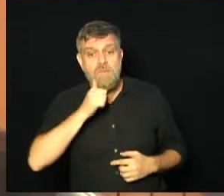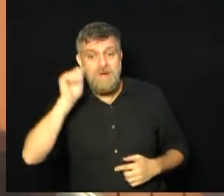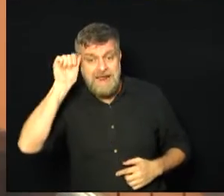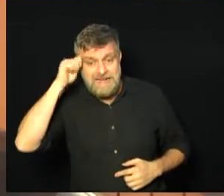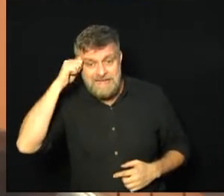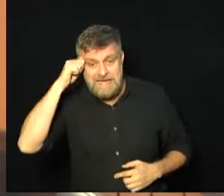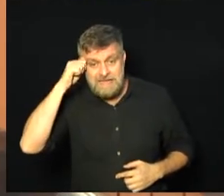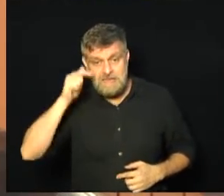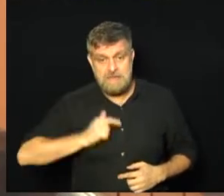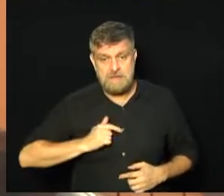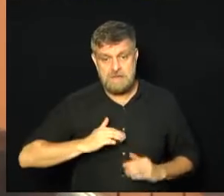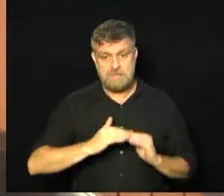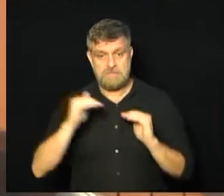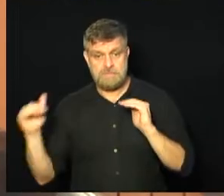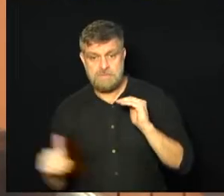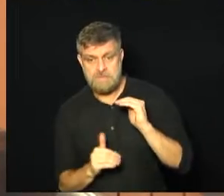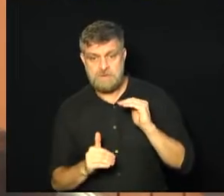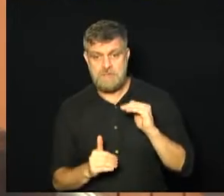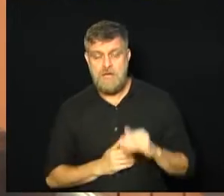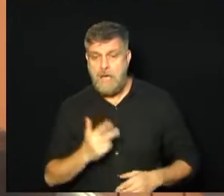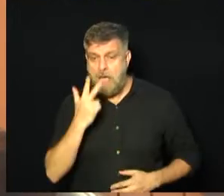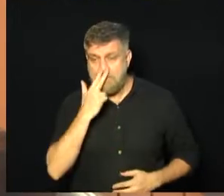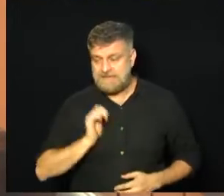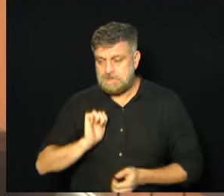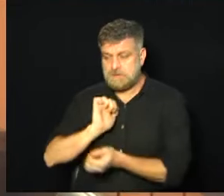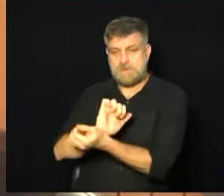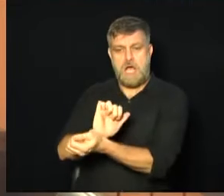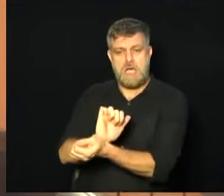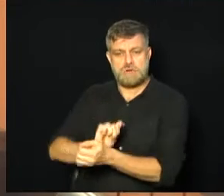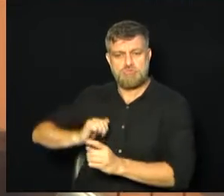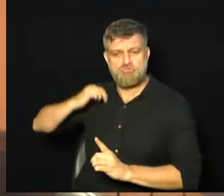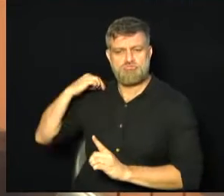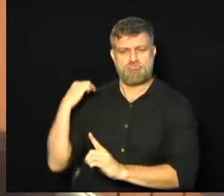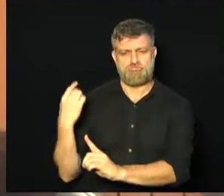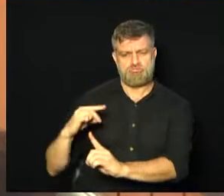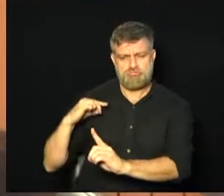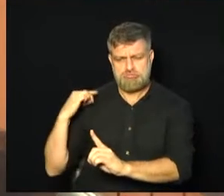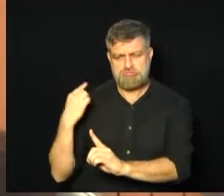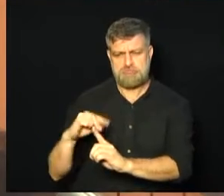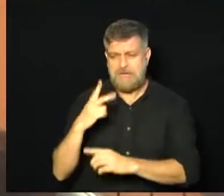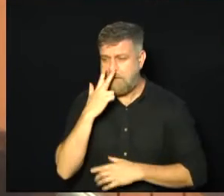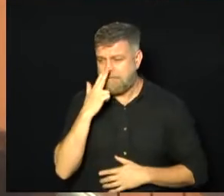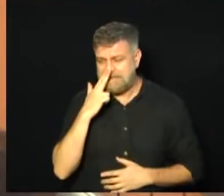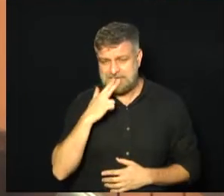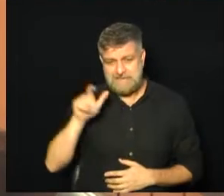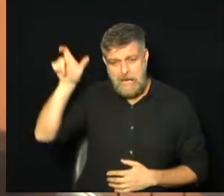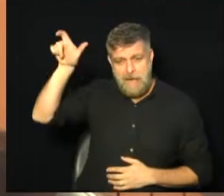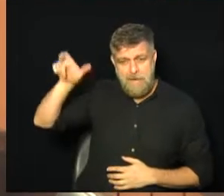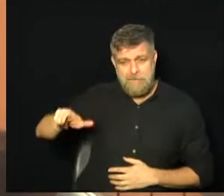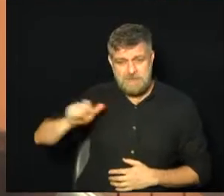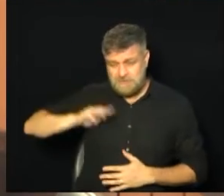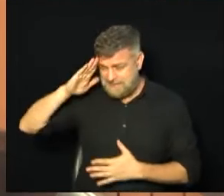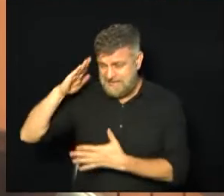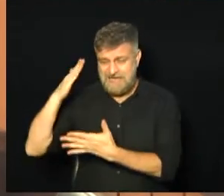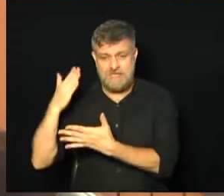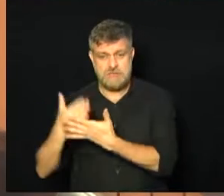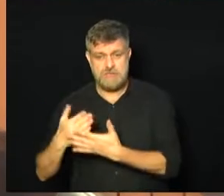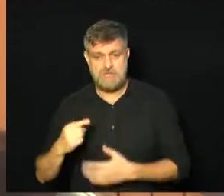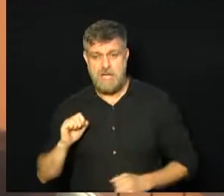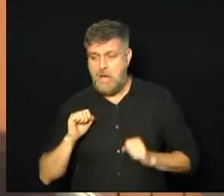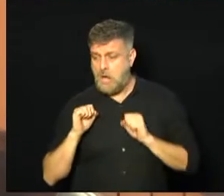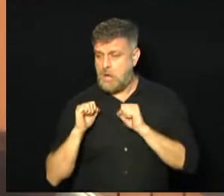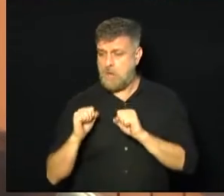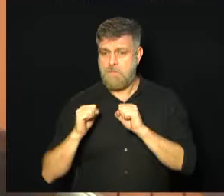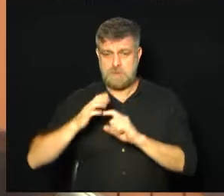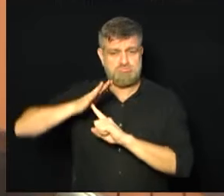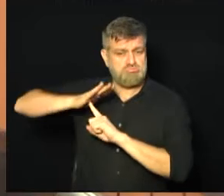negros, colocados no tronco novamente, e ter a ideia de gente que possa acreditar que